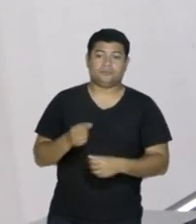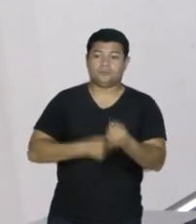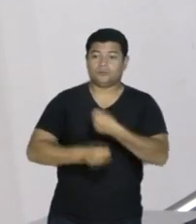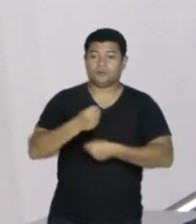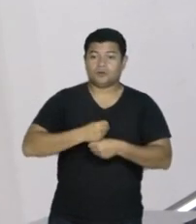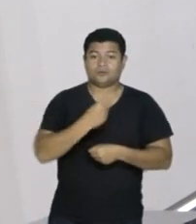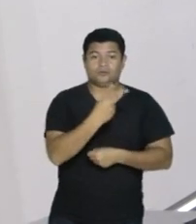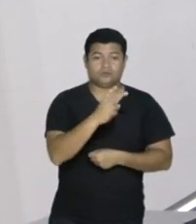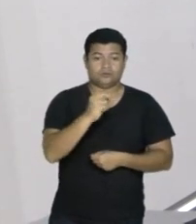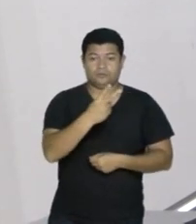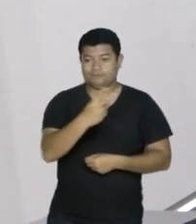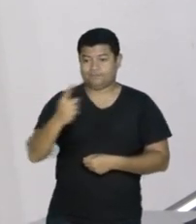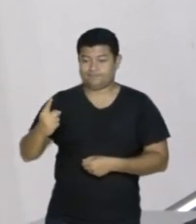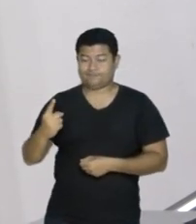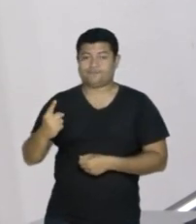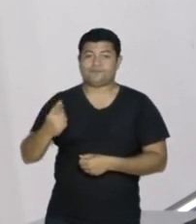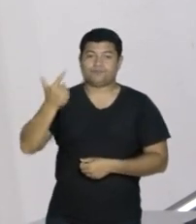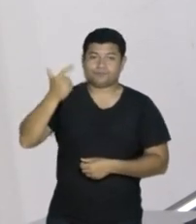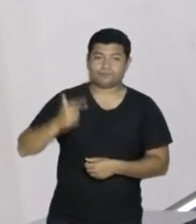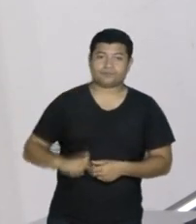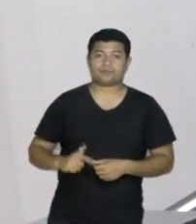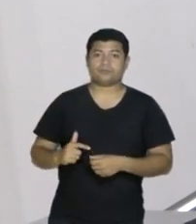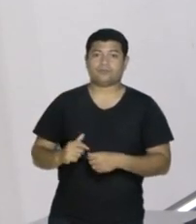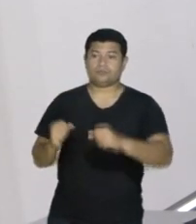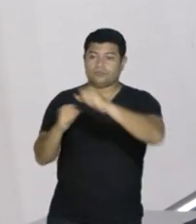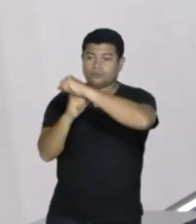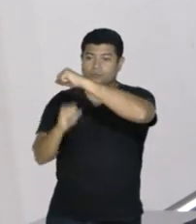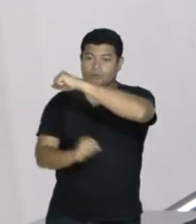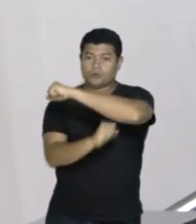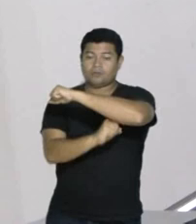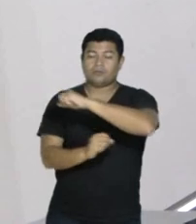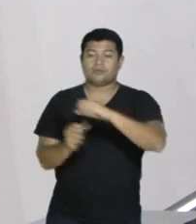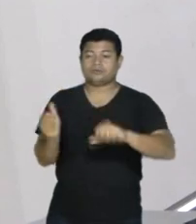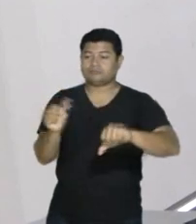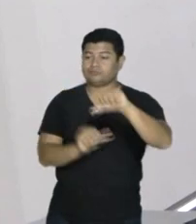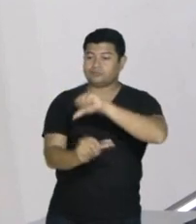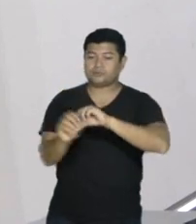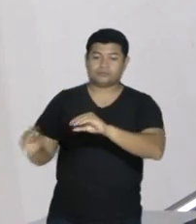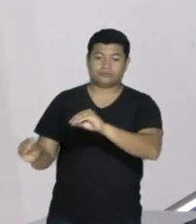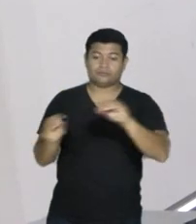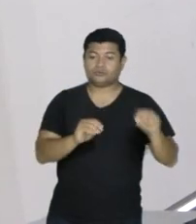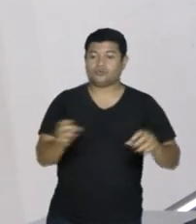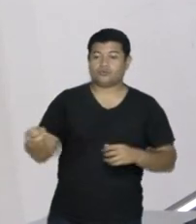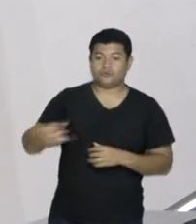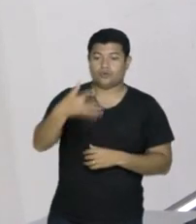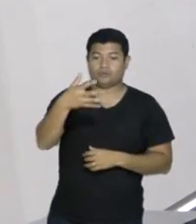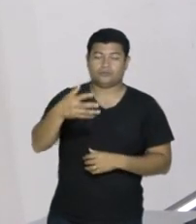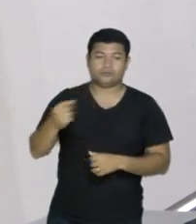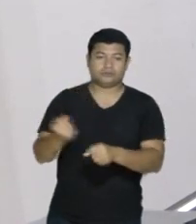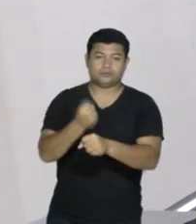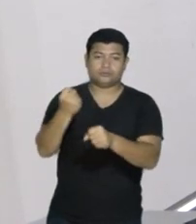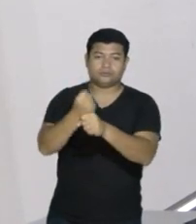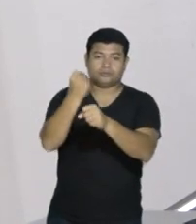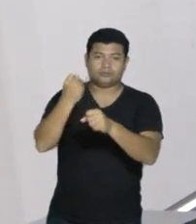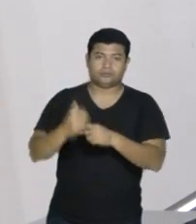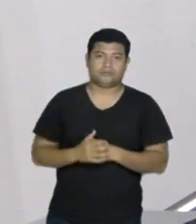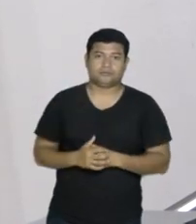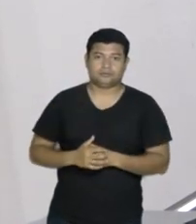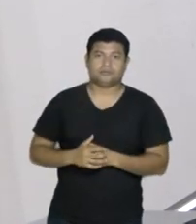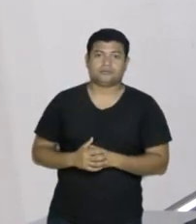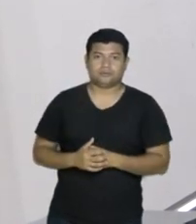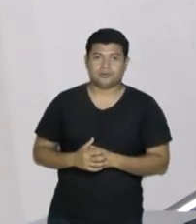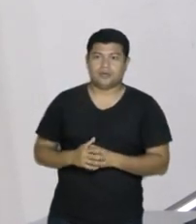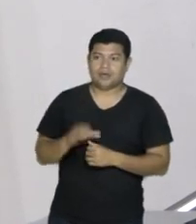recomendando substituição de ponte por uma nova estrutura essa recomendação 2021 passou pela anfre